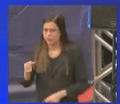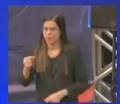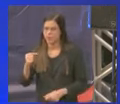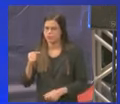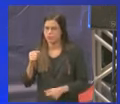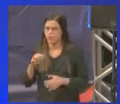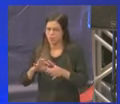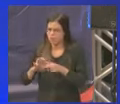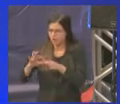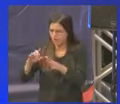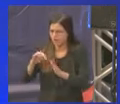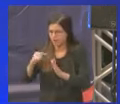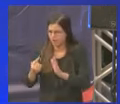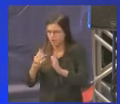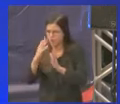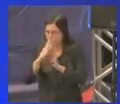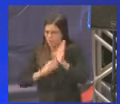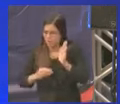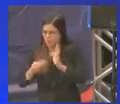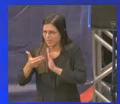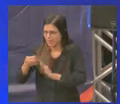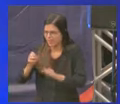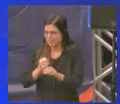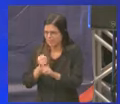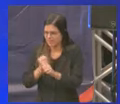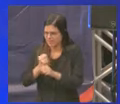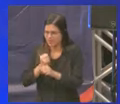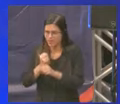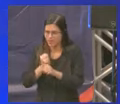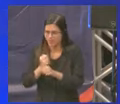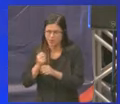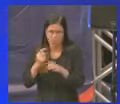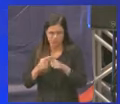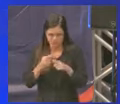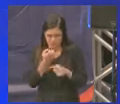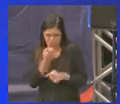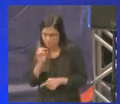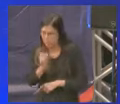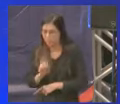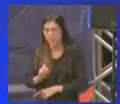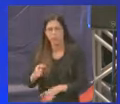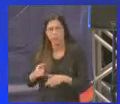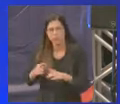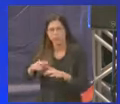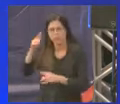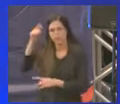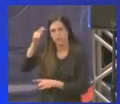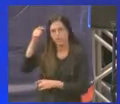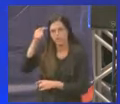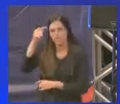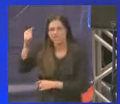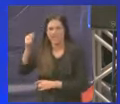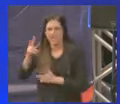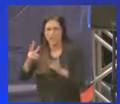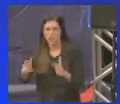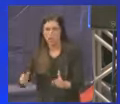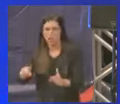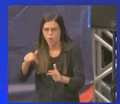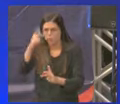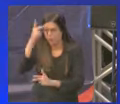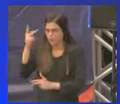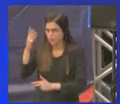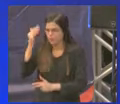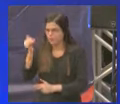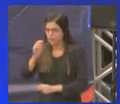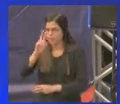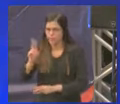anos, porque eles são bonzinhos? Não, porque eles querem, de novo, a mesma lógica, que é uma base instalada de pessoas que sabem usar isso,